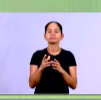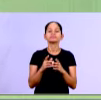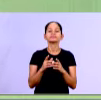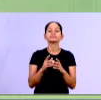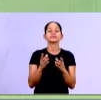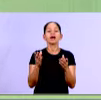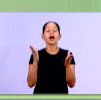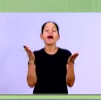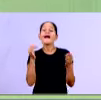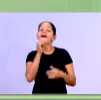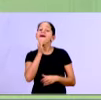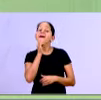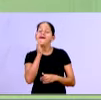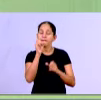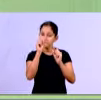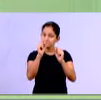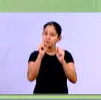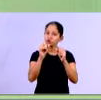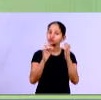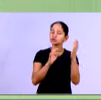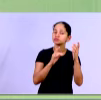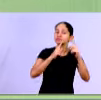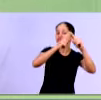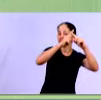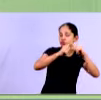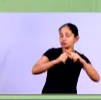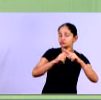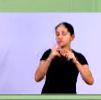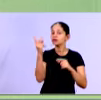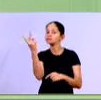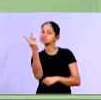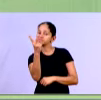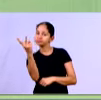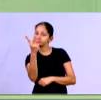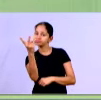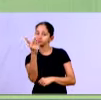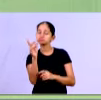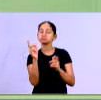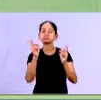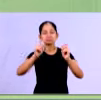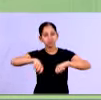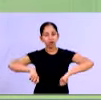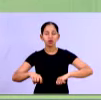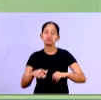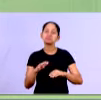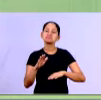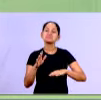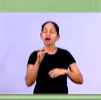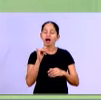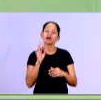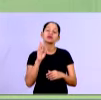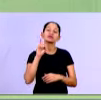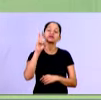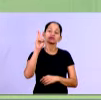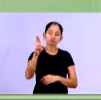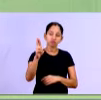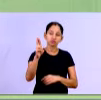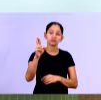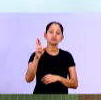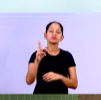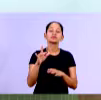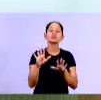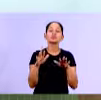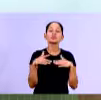E, por exemplo, eu posso multiplicar 0,03 vezes 7, vai dar 0,21. Mais 1 vai